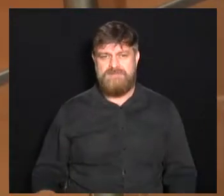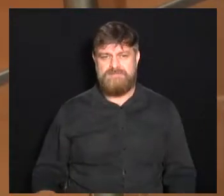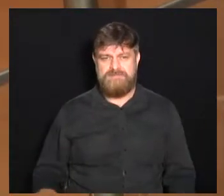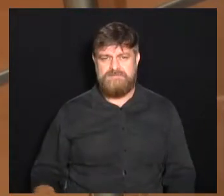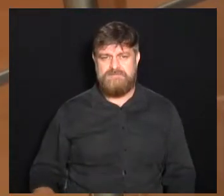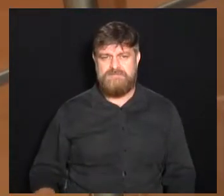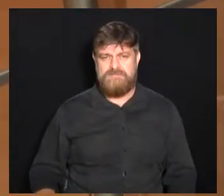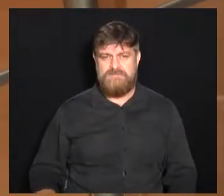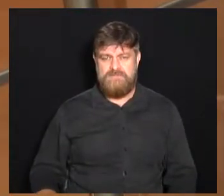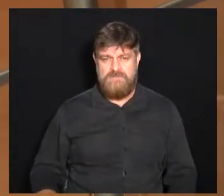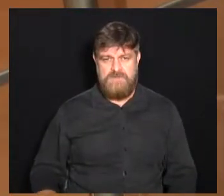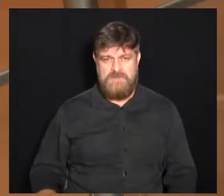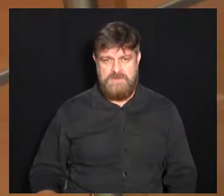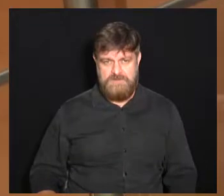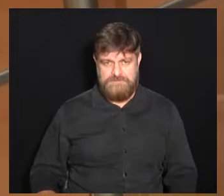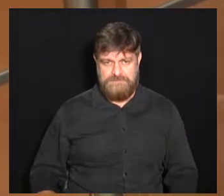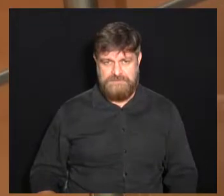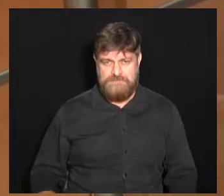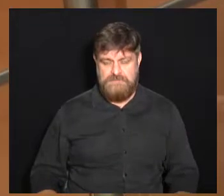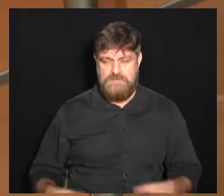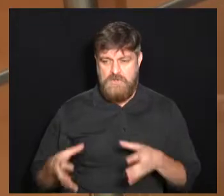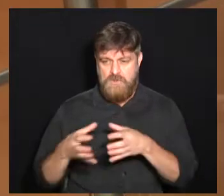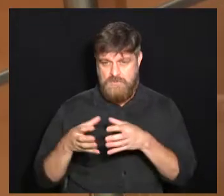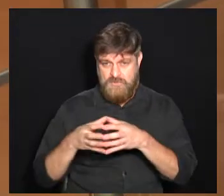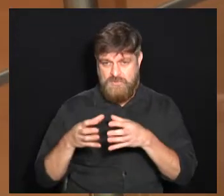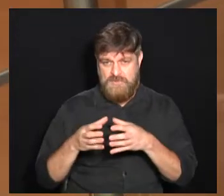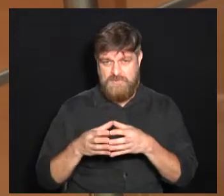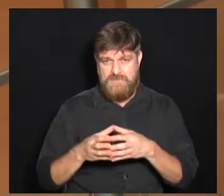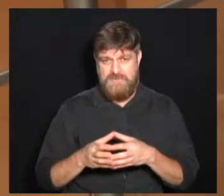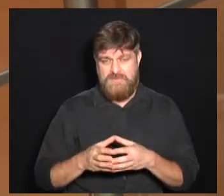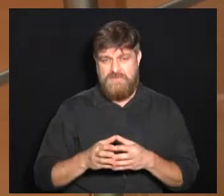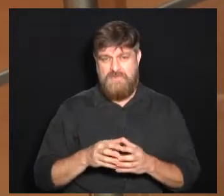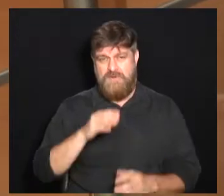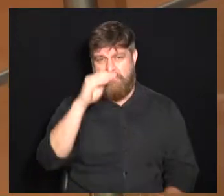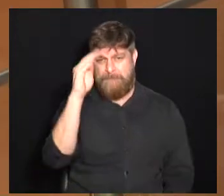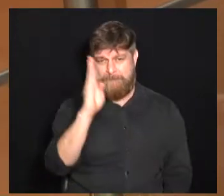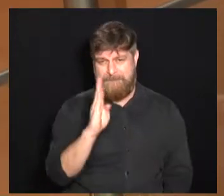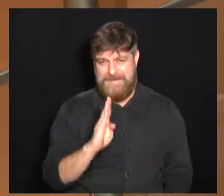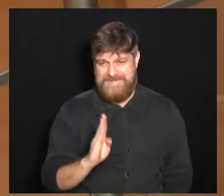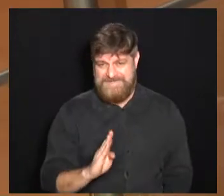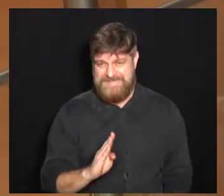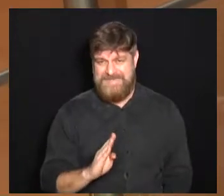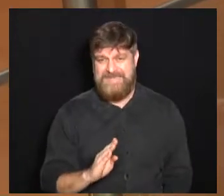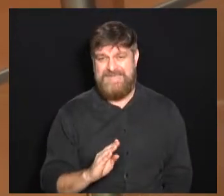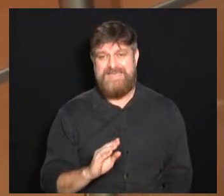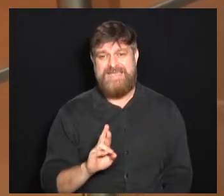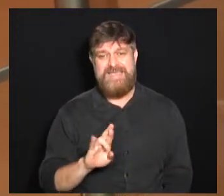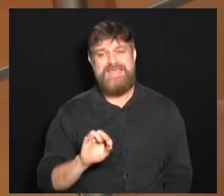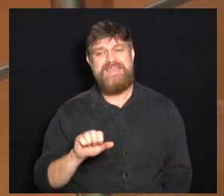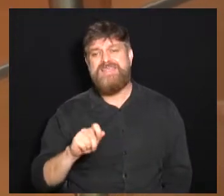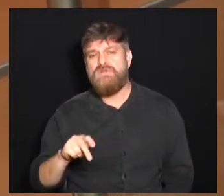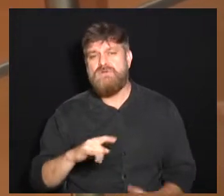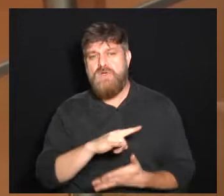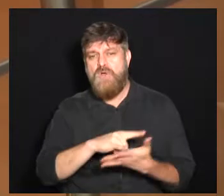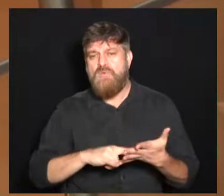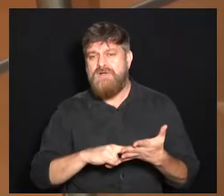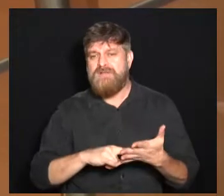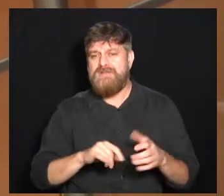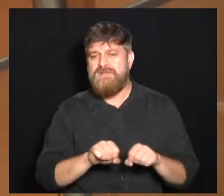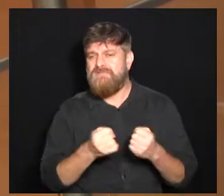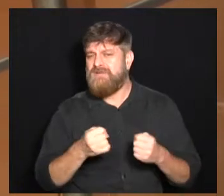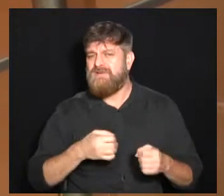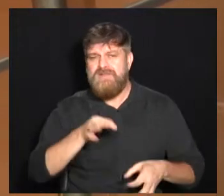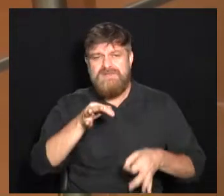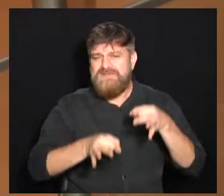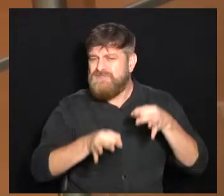irregularidade que falou referente a brasileirinhos, não teria que ser feito o fim do contrato quando eles foram... Porque eles não foram